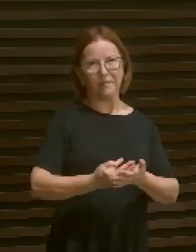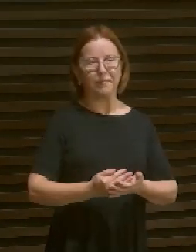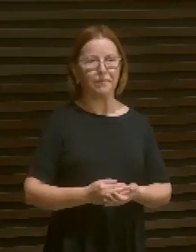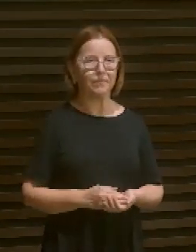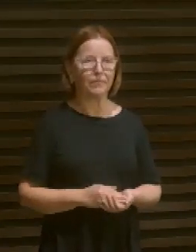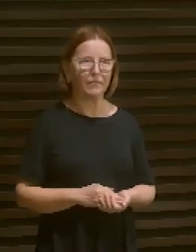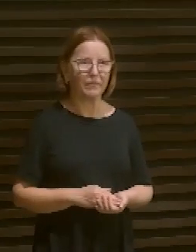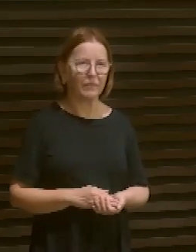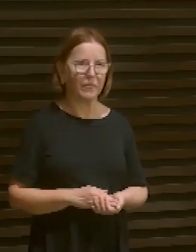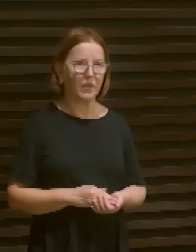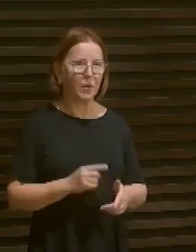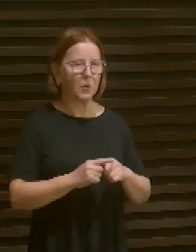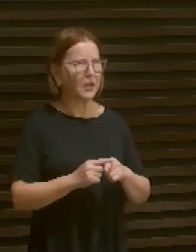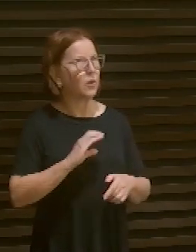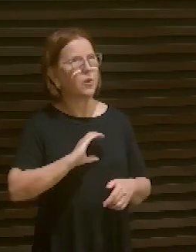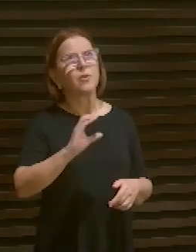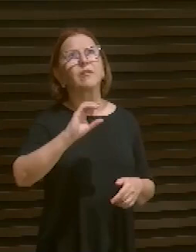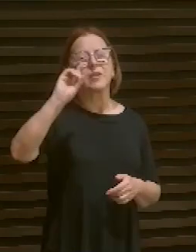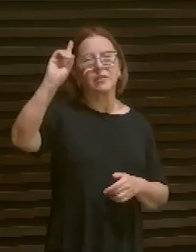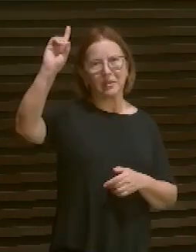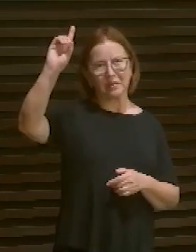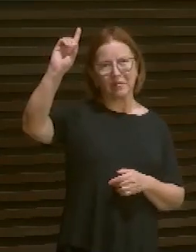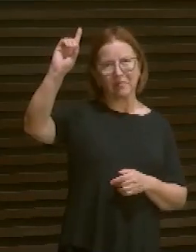Porque não confiavam em Deus.